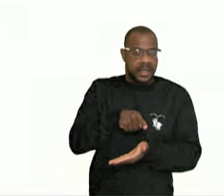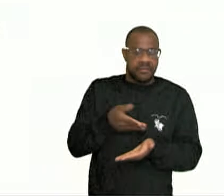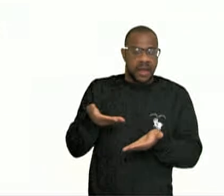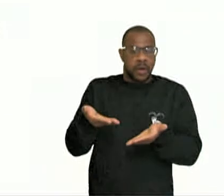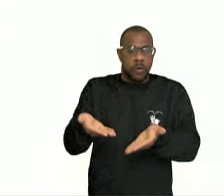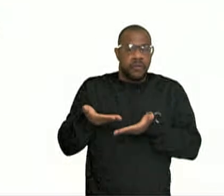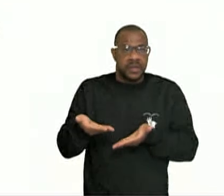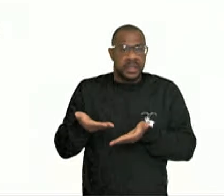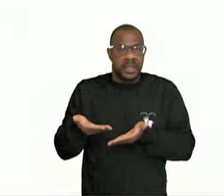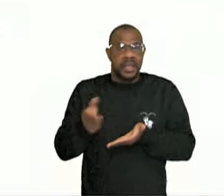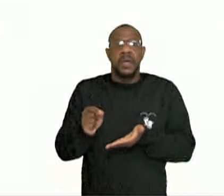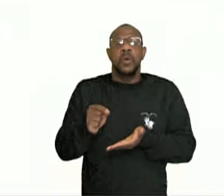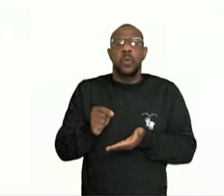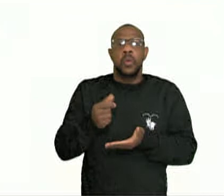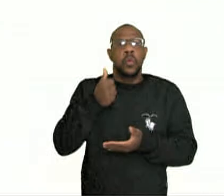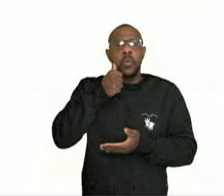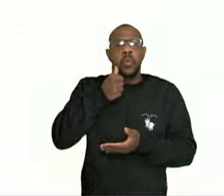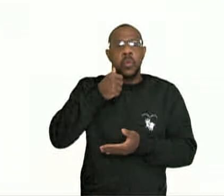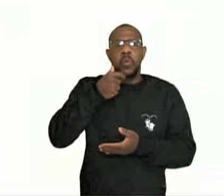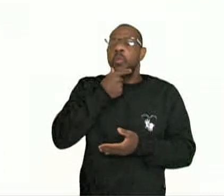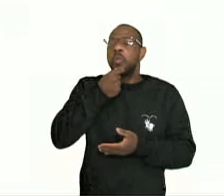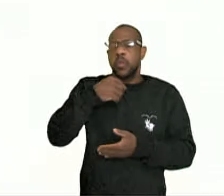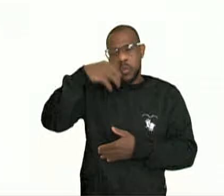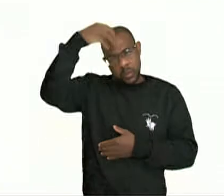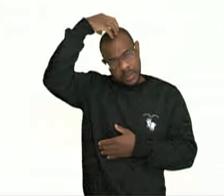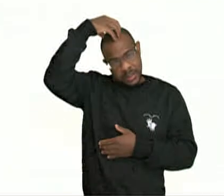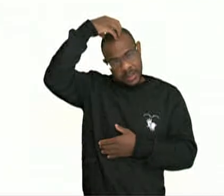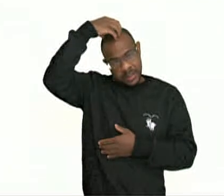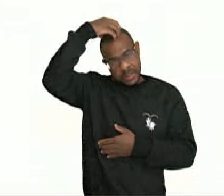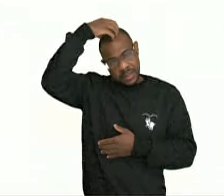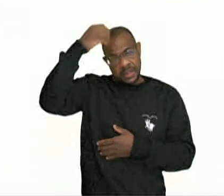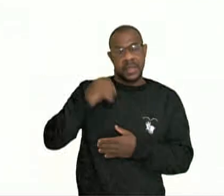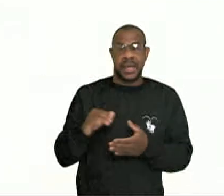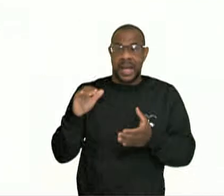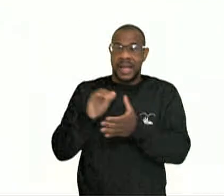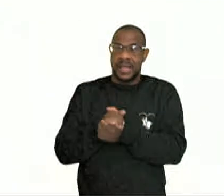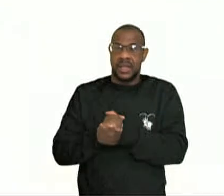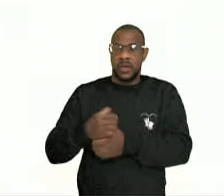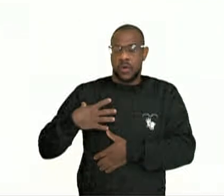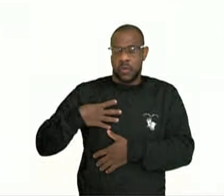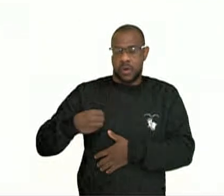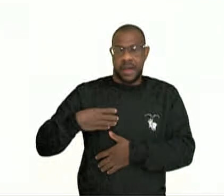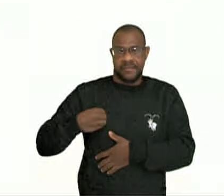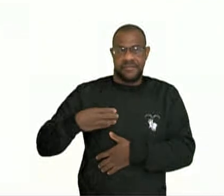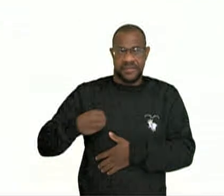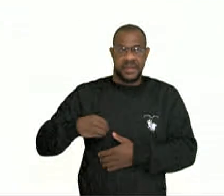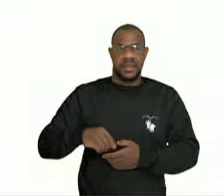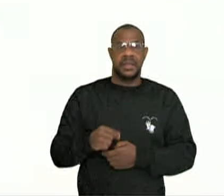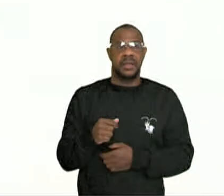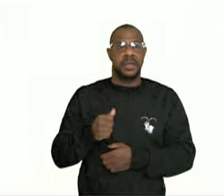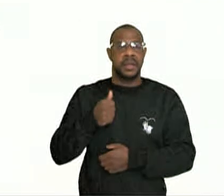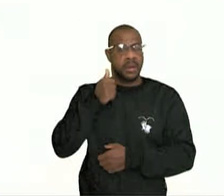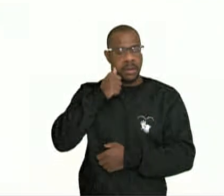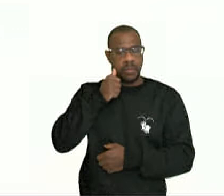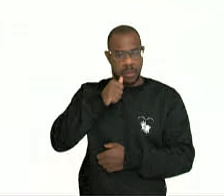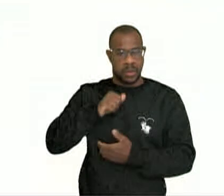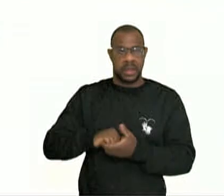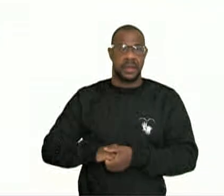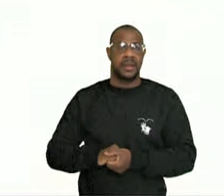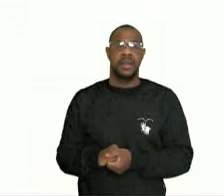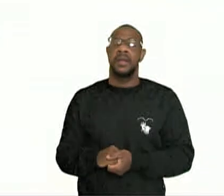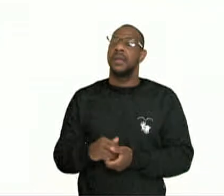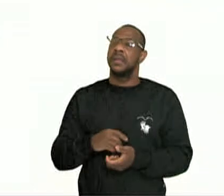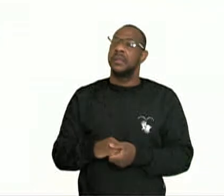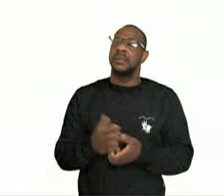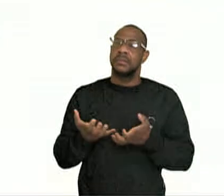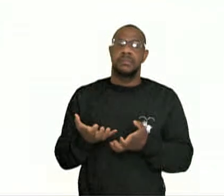príncipe calvinista Guilherme de Orange, casado com a filha protestante de Jaime II, a ocupar o trono